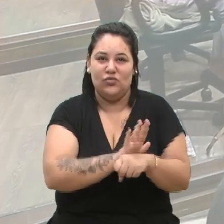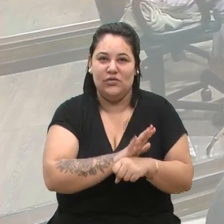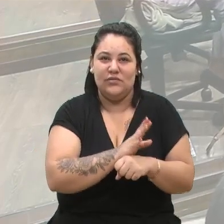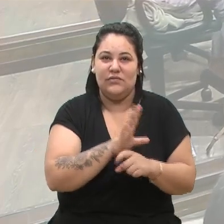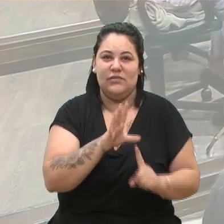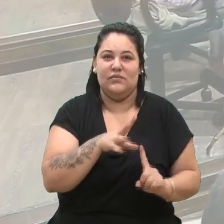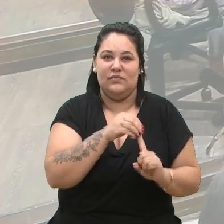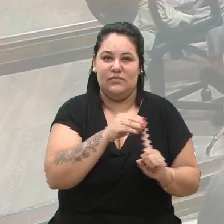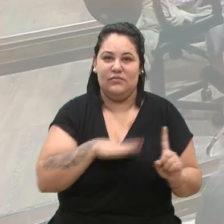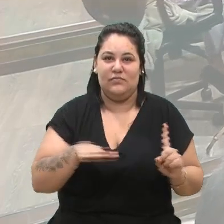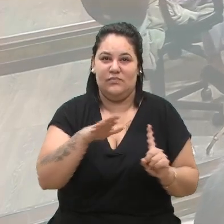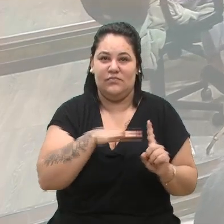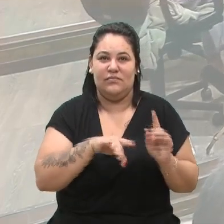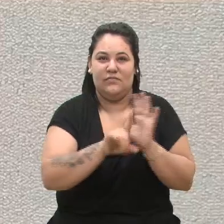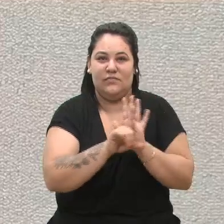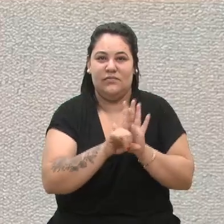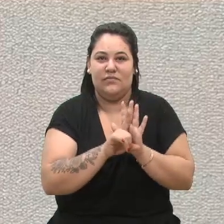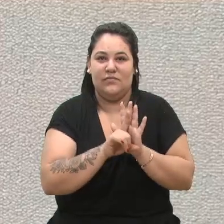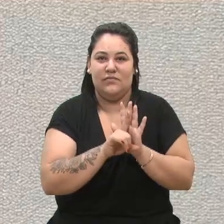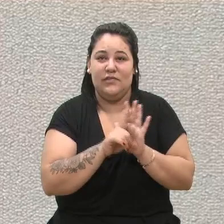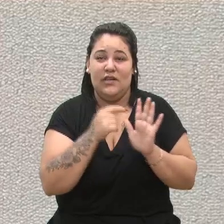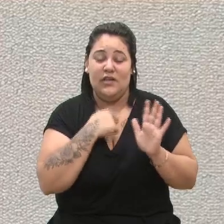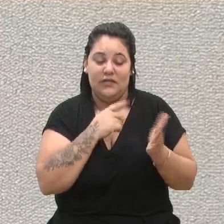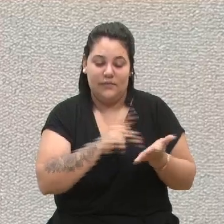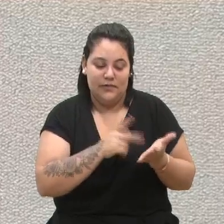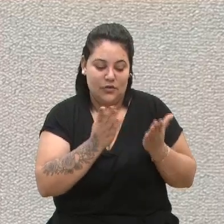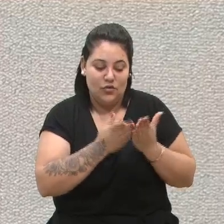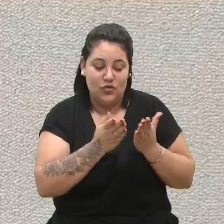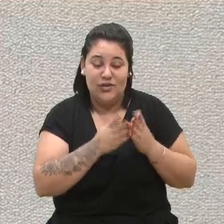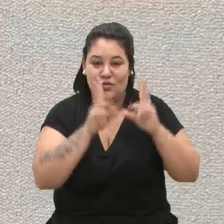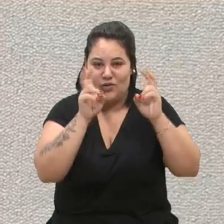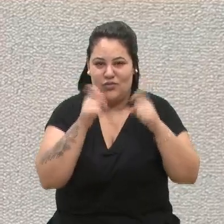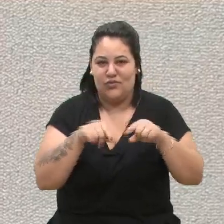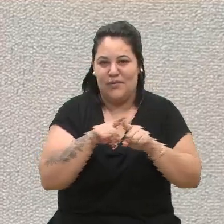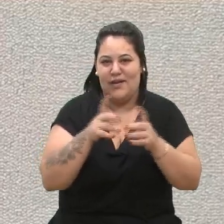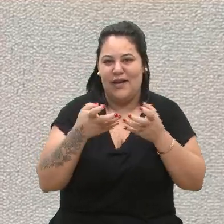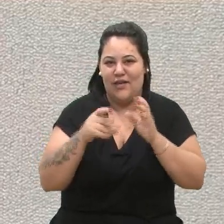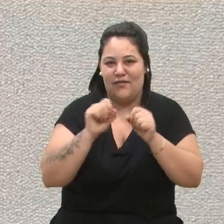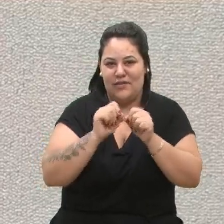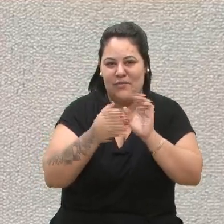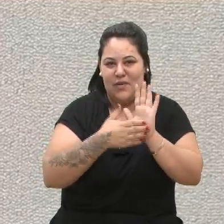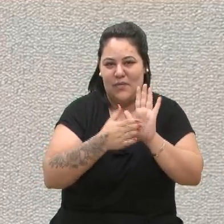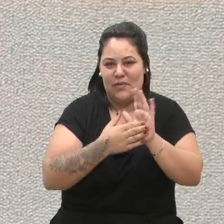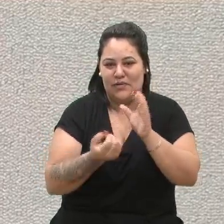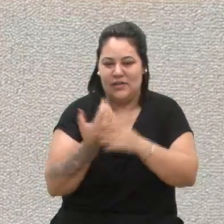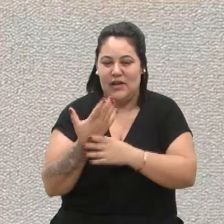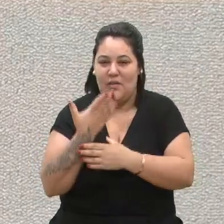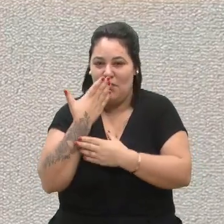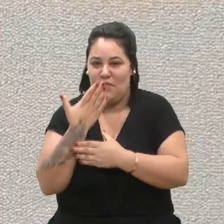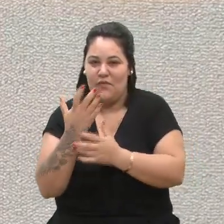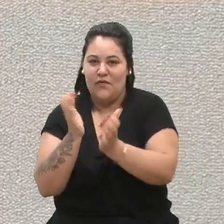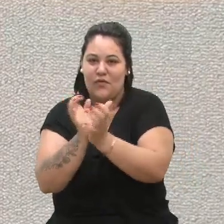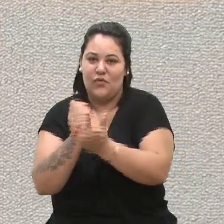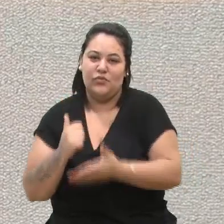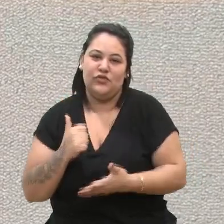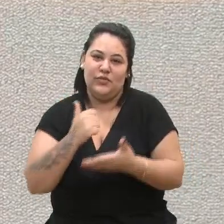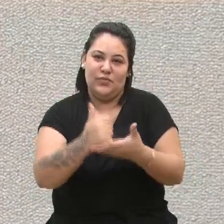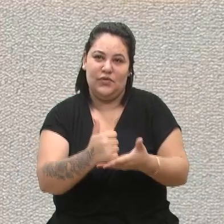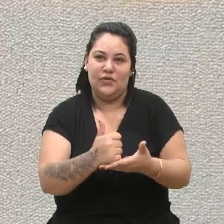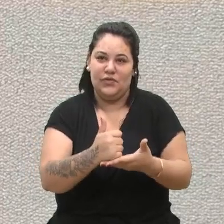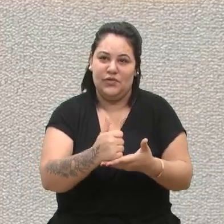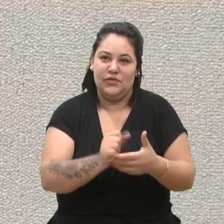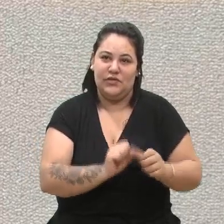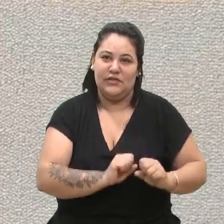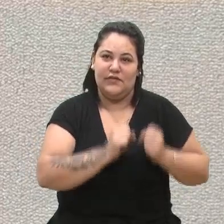legislação. Eu estou estudando o tema, inclusive quero propor aqui nessa casa a criação de uma frente parlamentar em